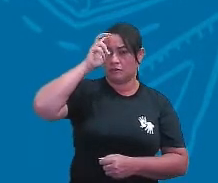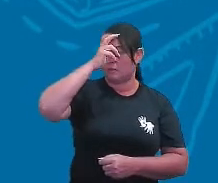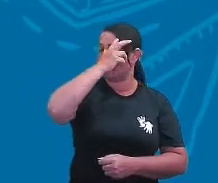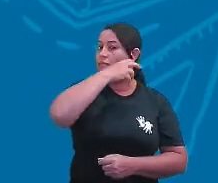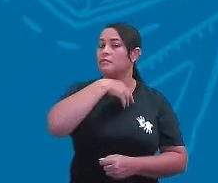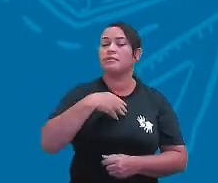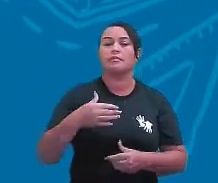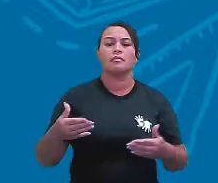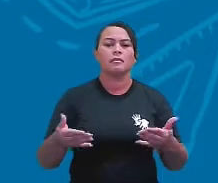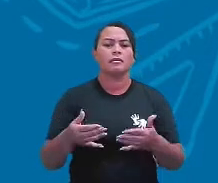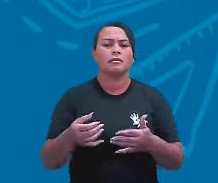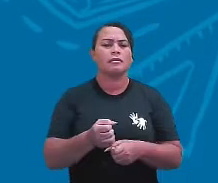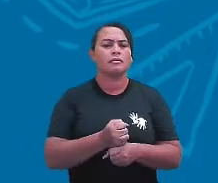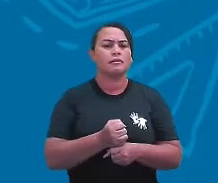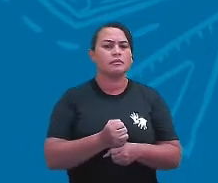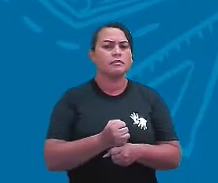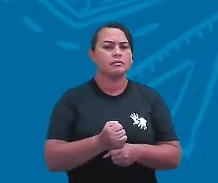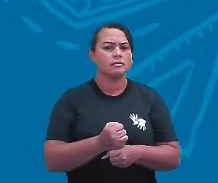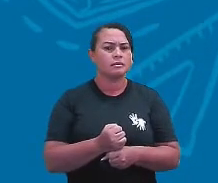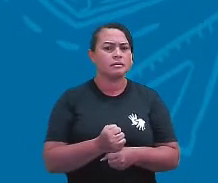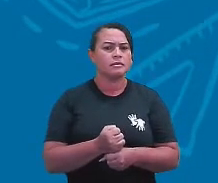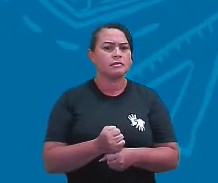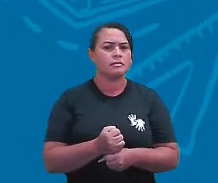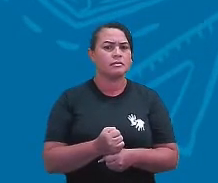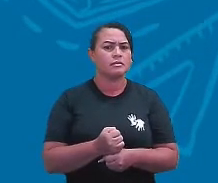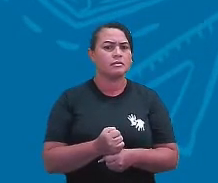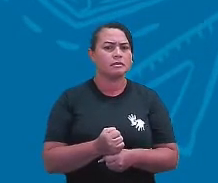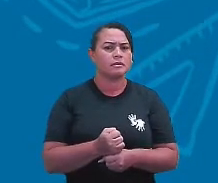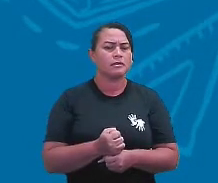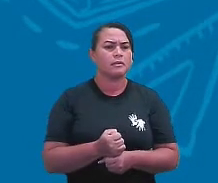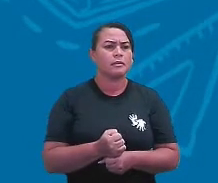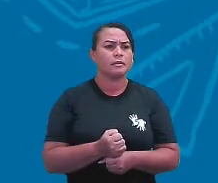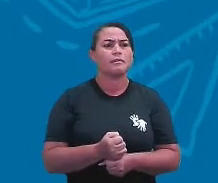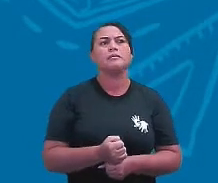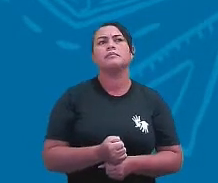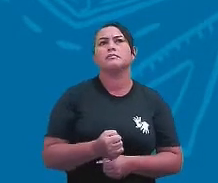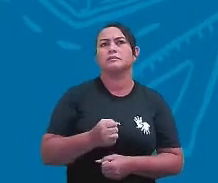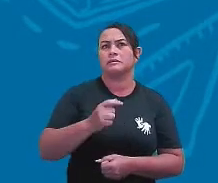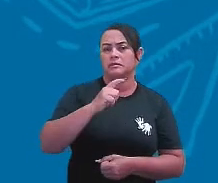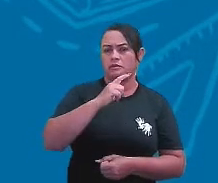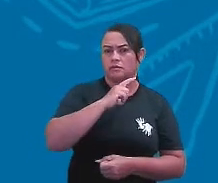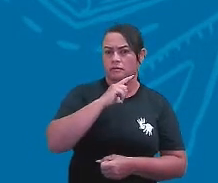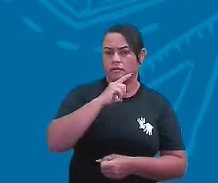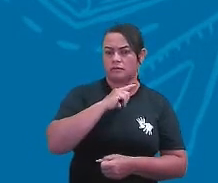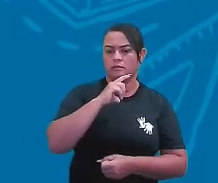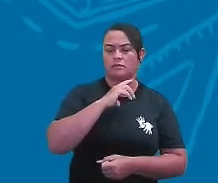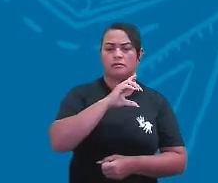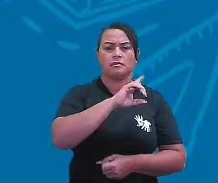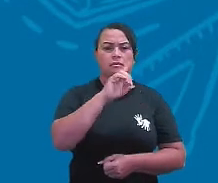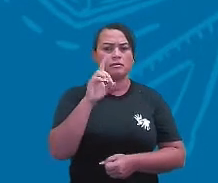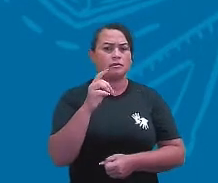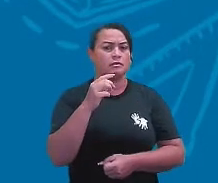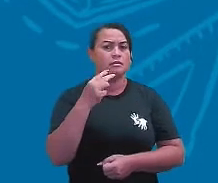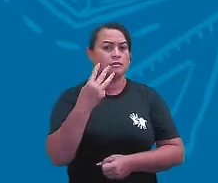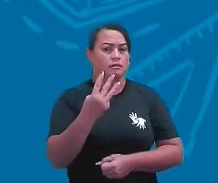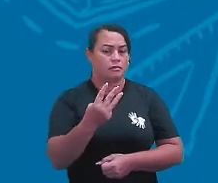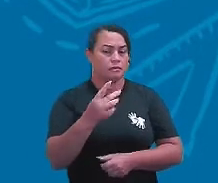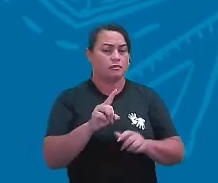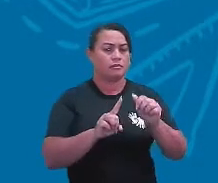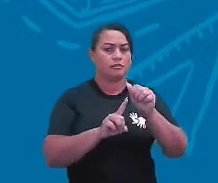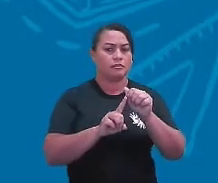gente vê aí que vai ocorrer, que vai cair no dia 3 de agosto, que será